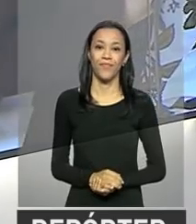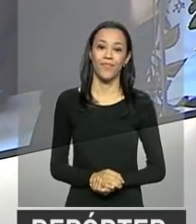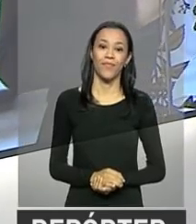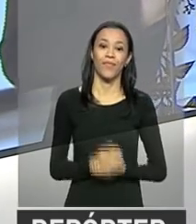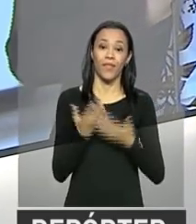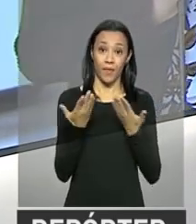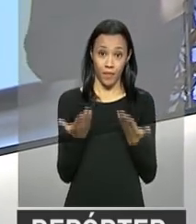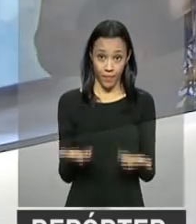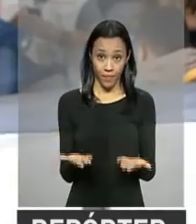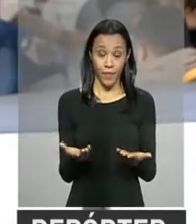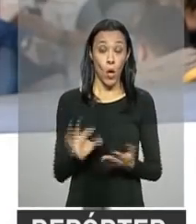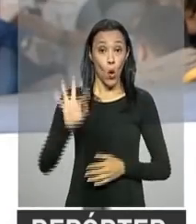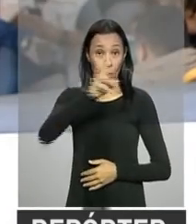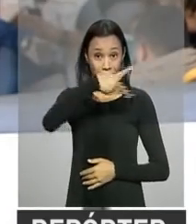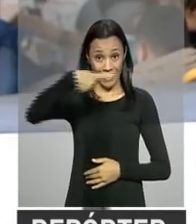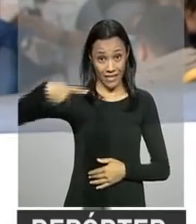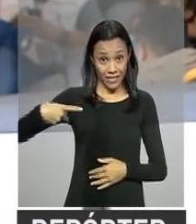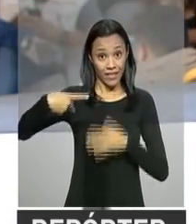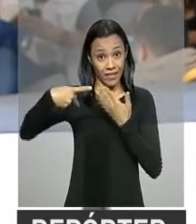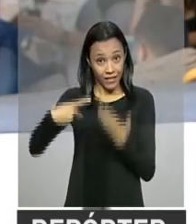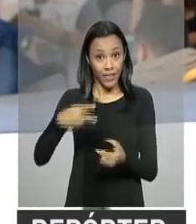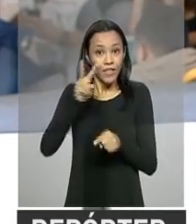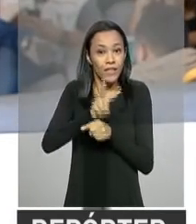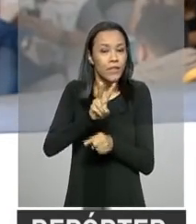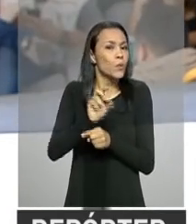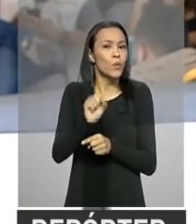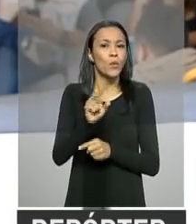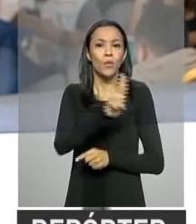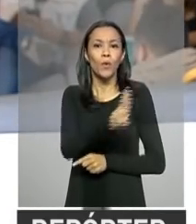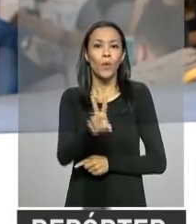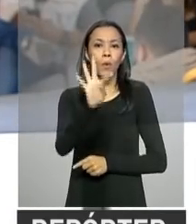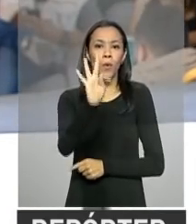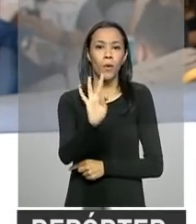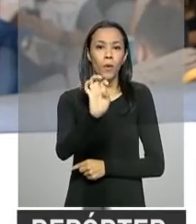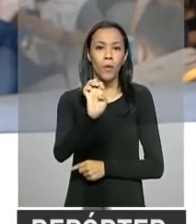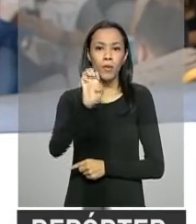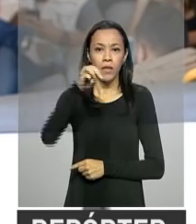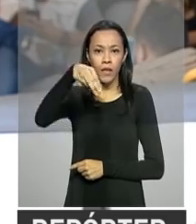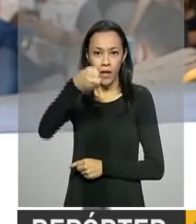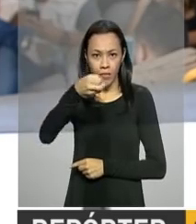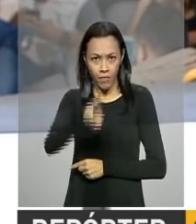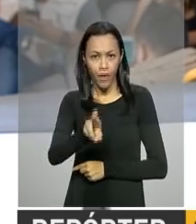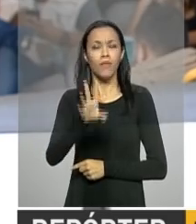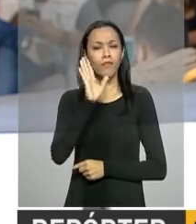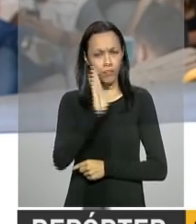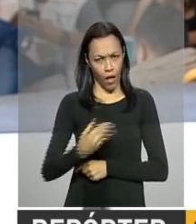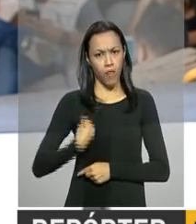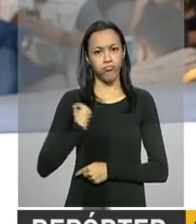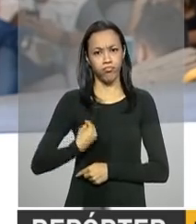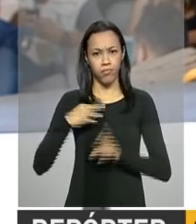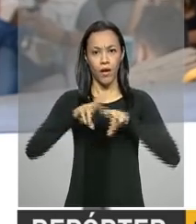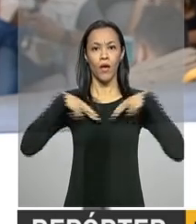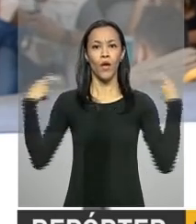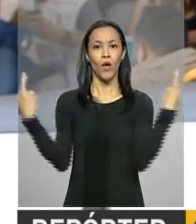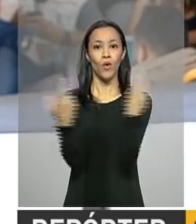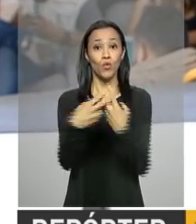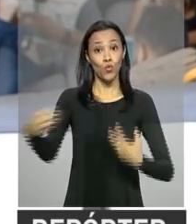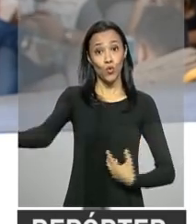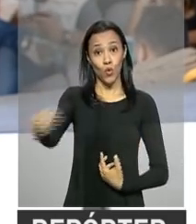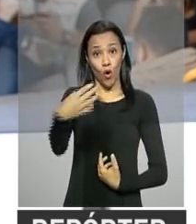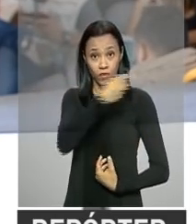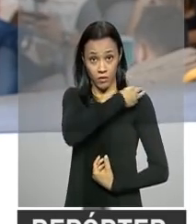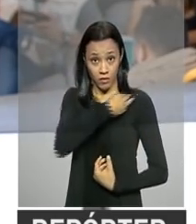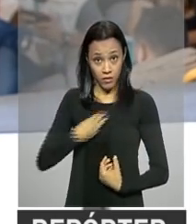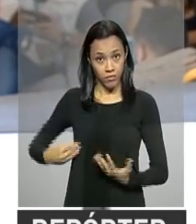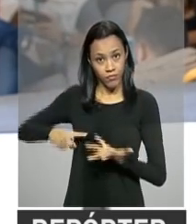Todos. Bem, o presidente interino da República, Michel Temer, ainda está reunido com os novos ministros aqui no Palácio do Planalto. Esta